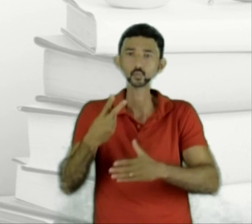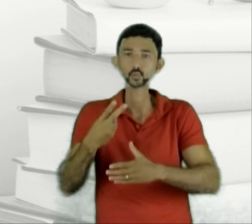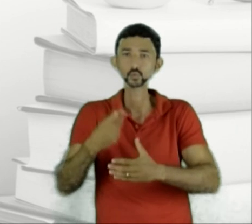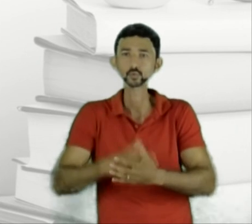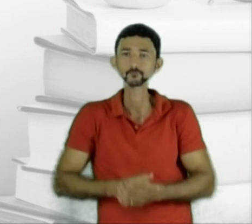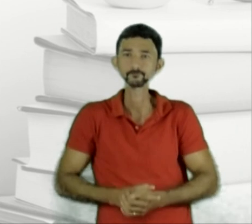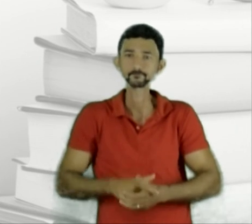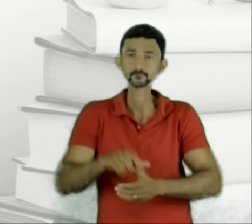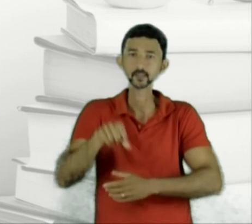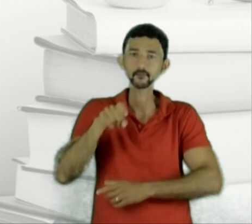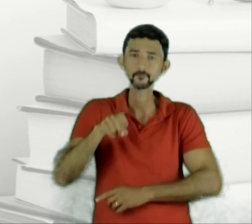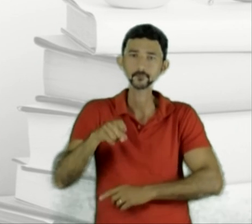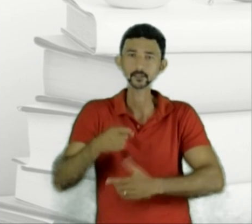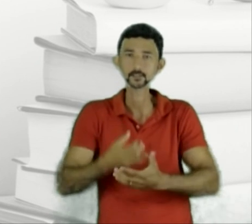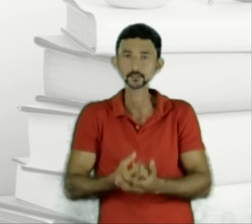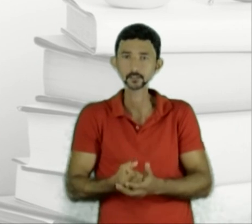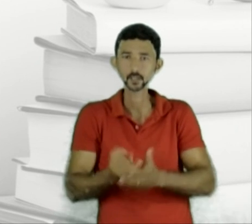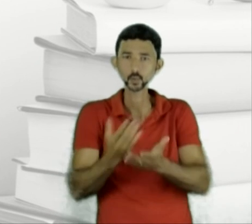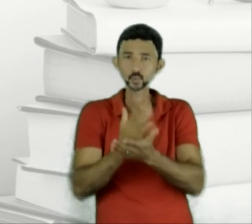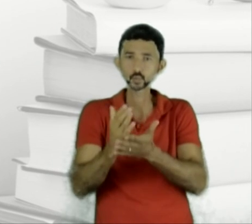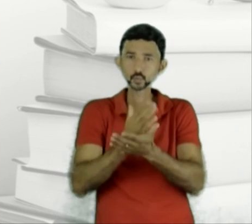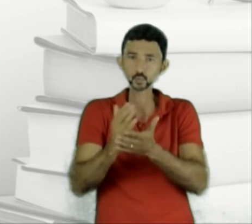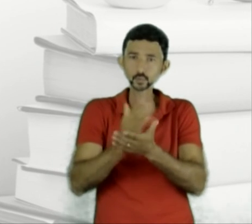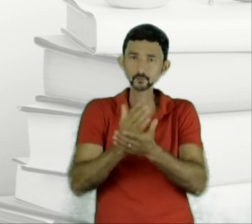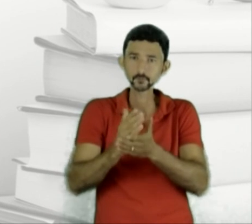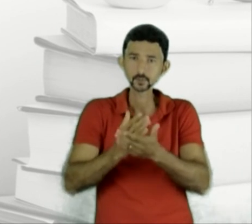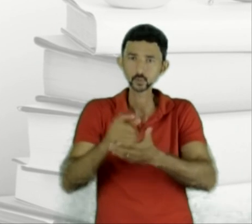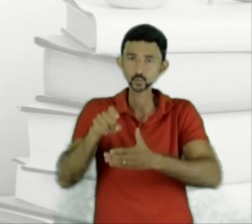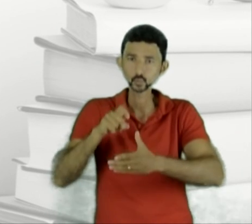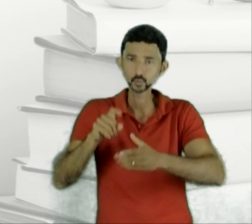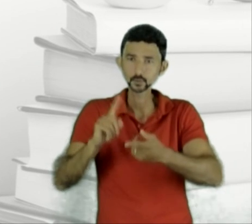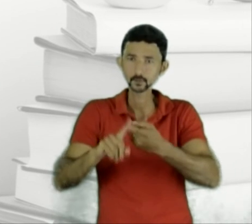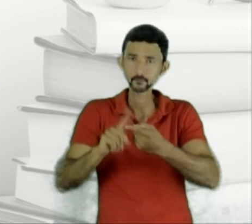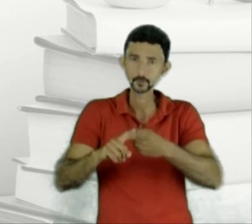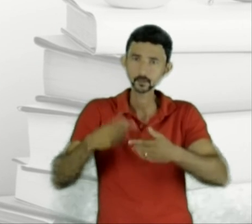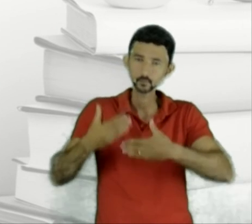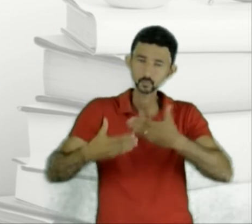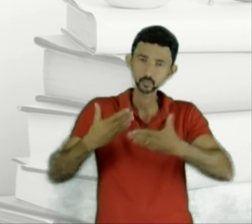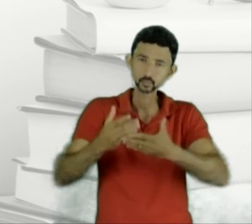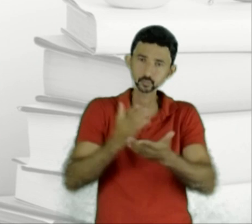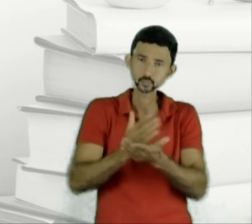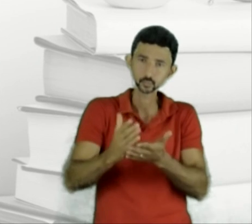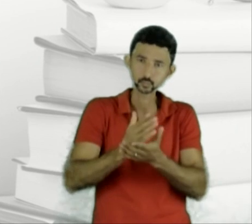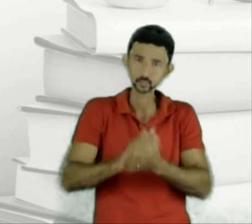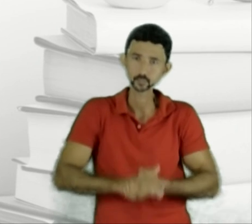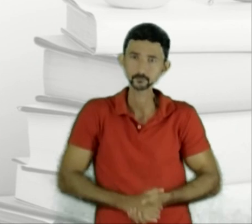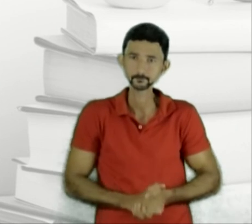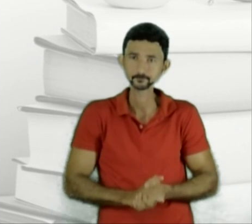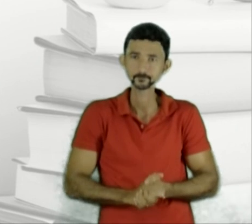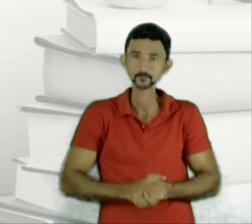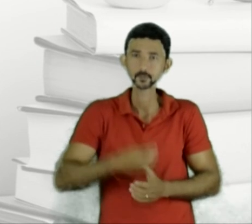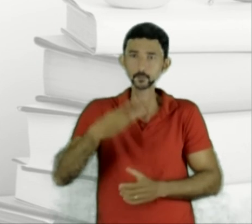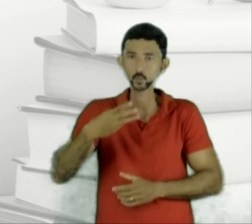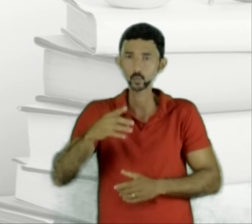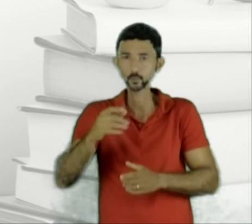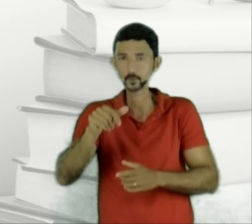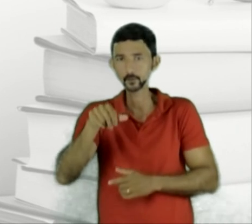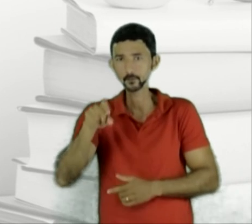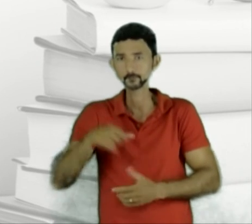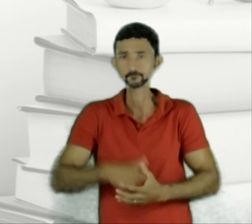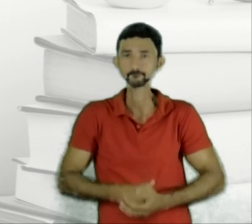cubo, vezes, aí eu distribuo o cubo para o x também, x ao cubo, e o cubo para o y ao